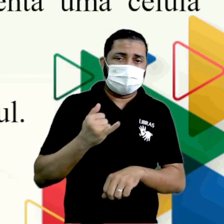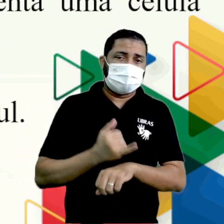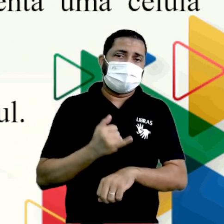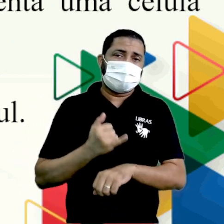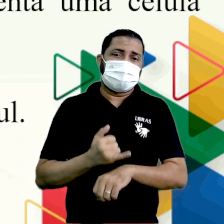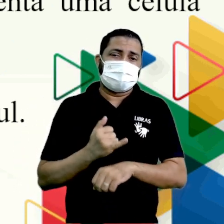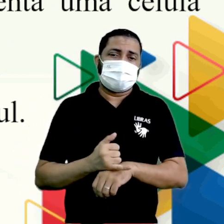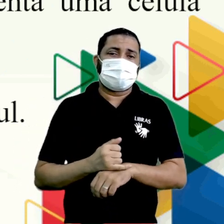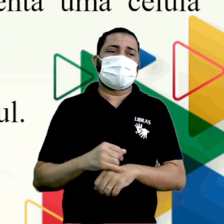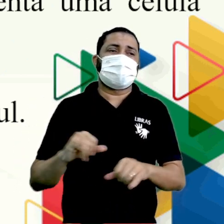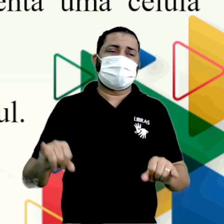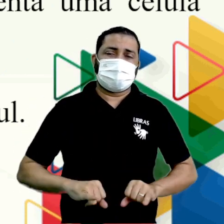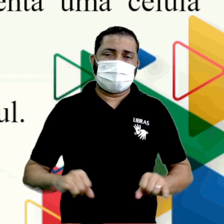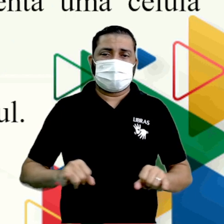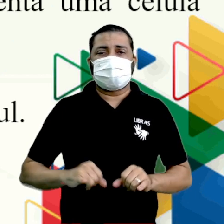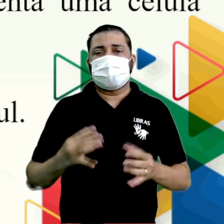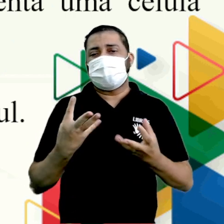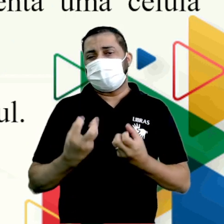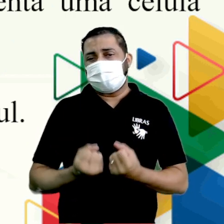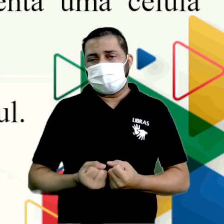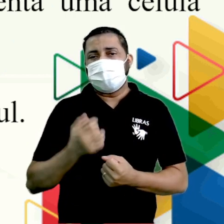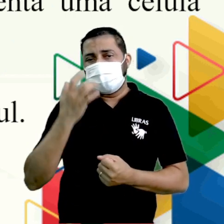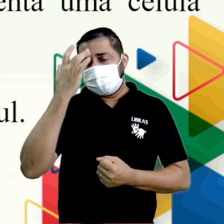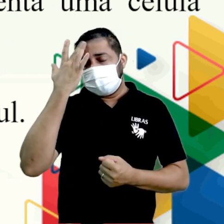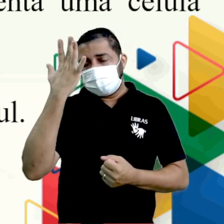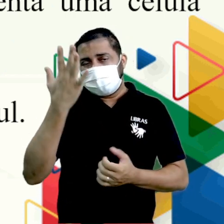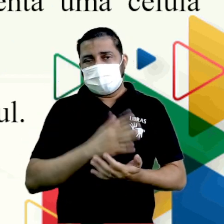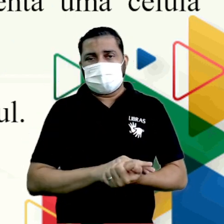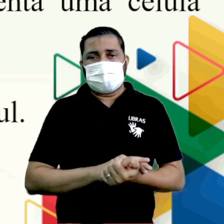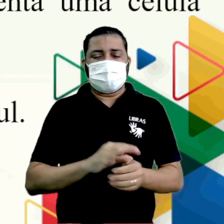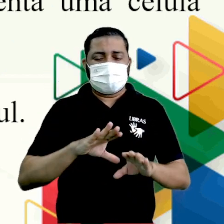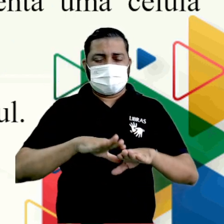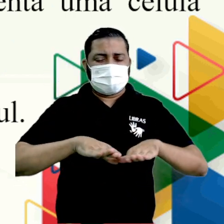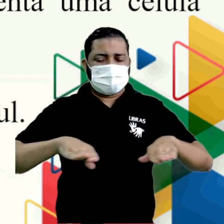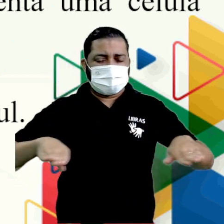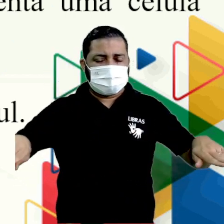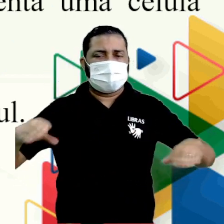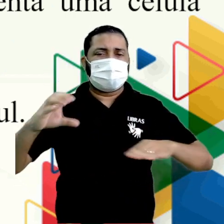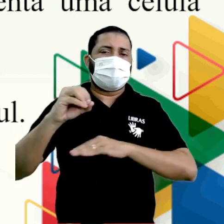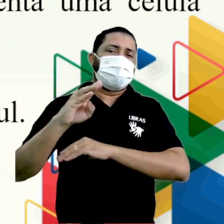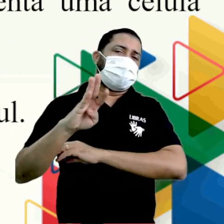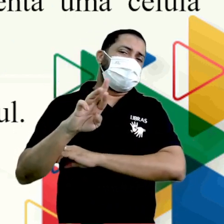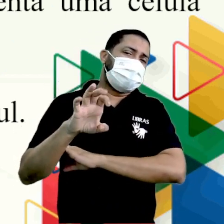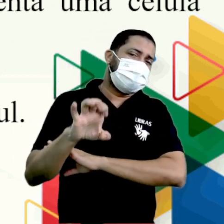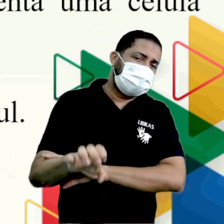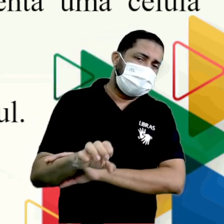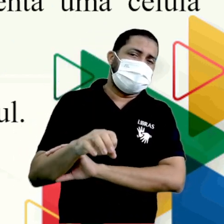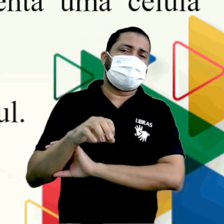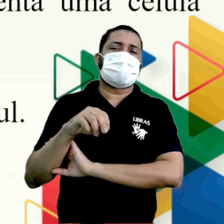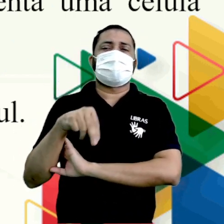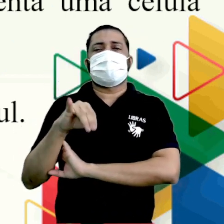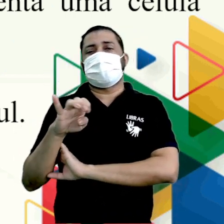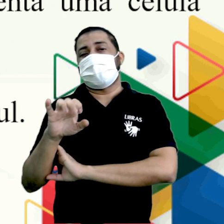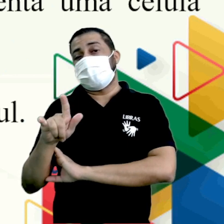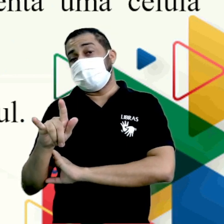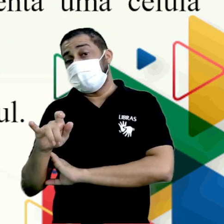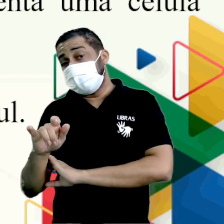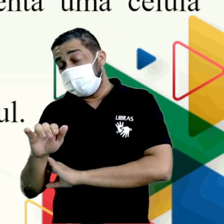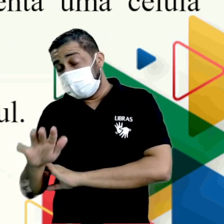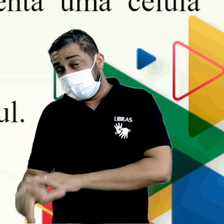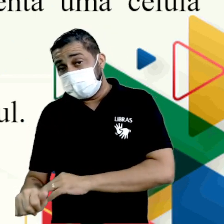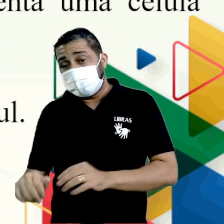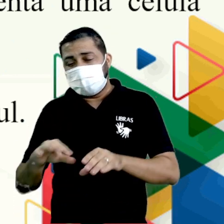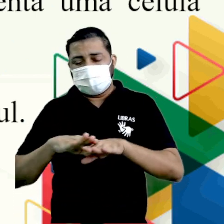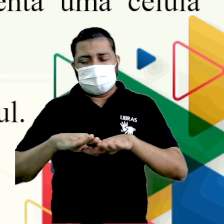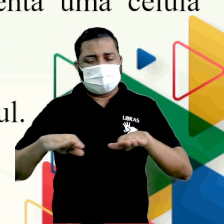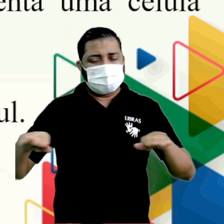aço, que sofre corrosão com muita facilidade, uma camada de cobre, uma camada de níquel. Então, essa